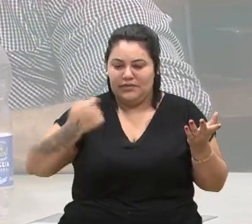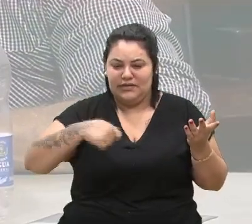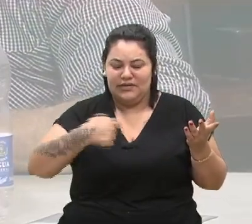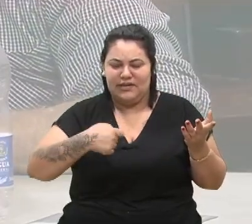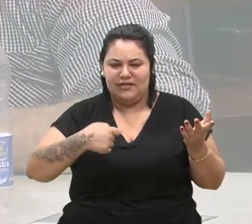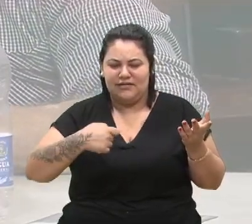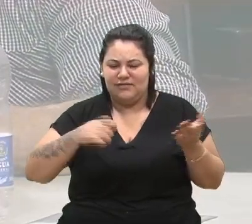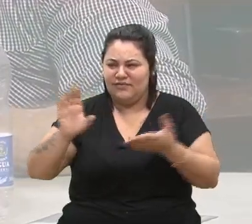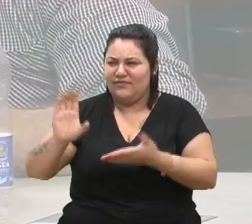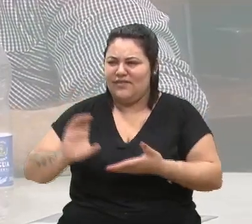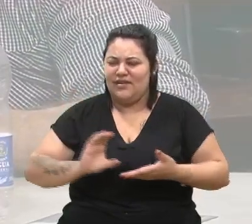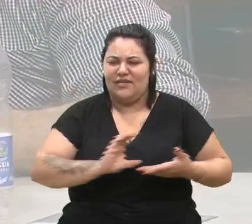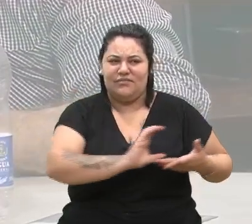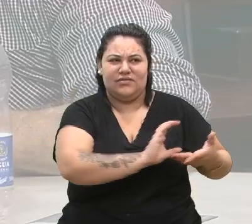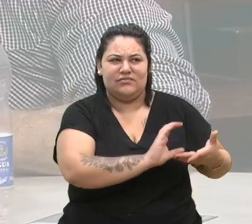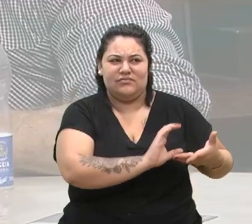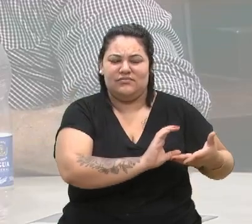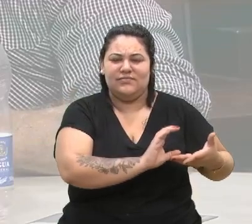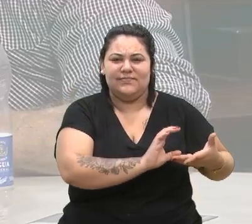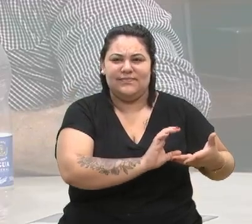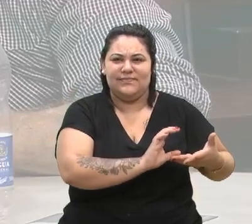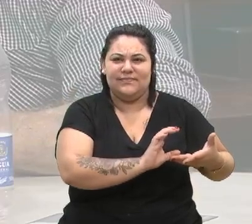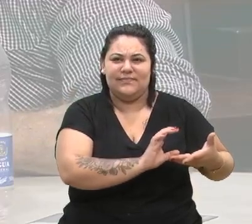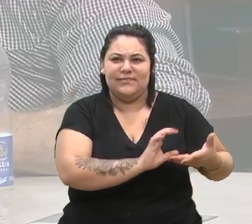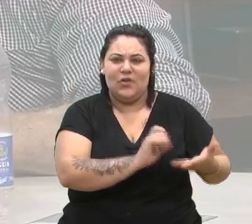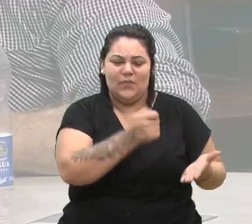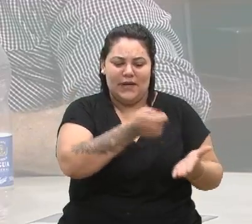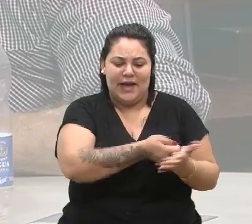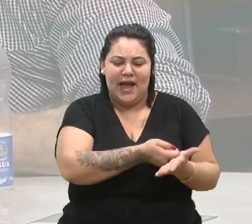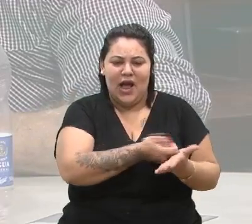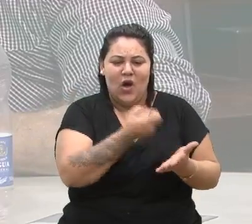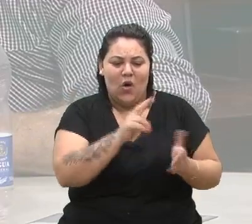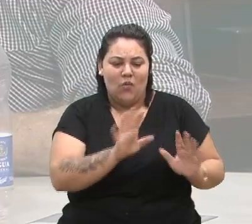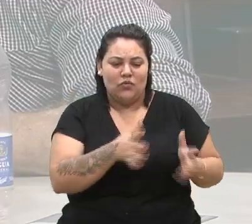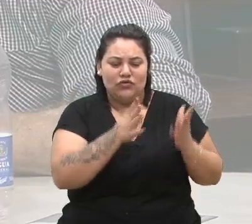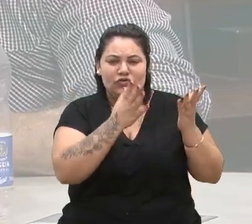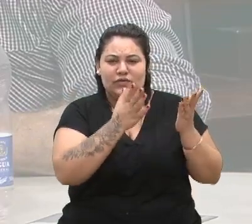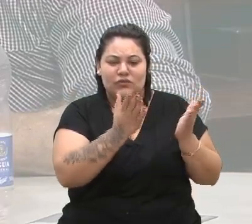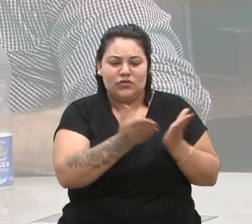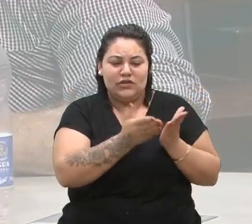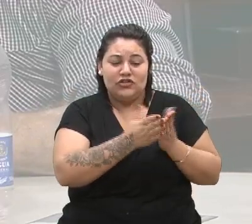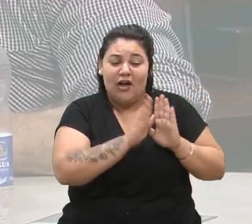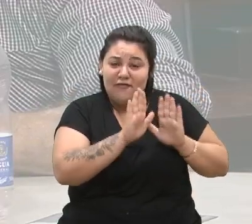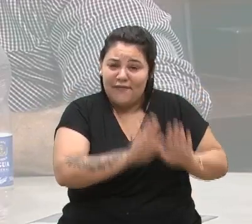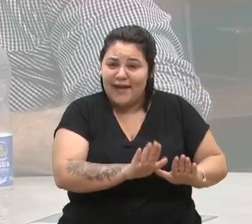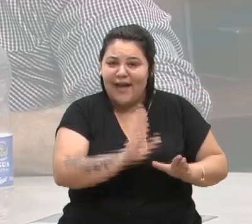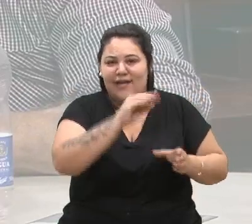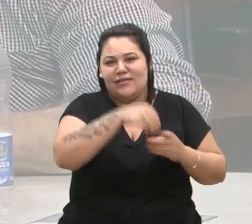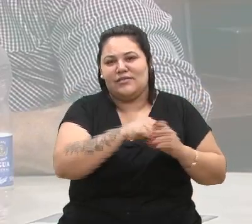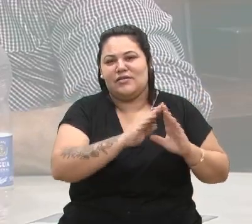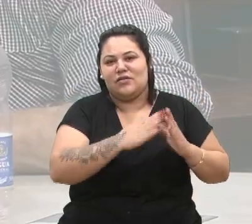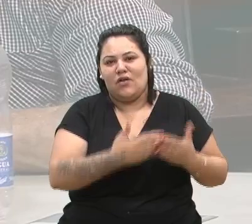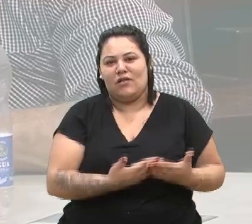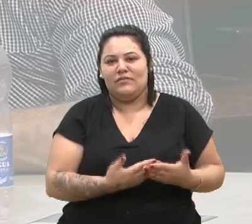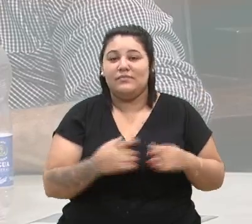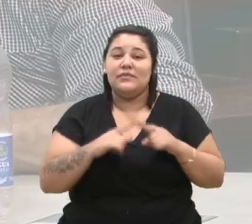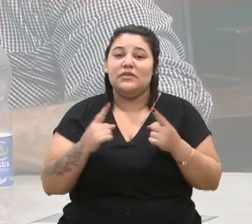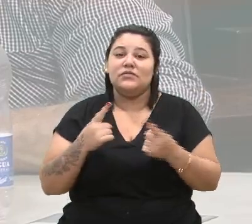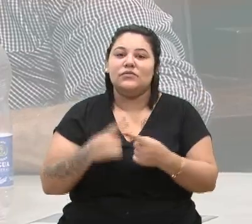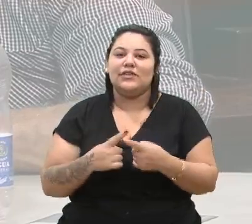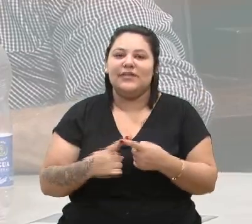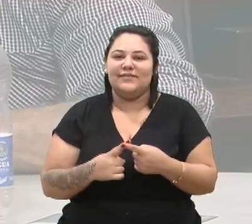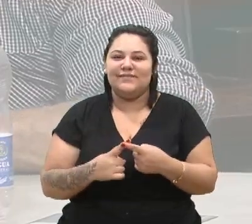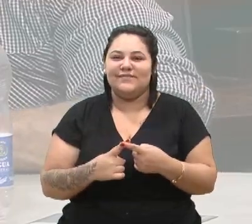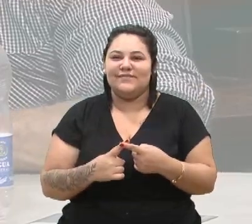para, né, obrigar ou incentivar os estudantes a poder permanecer na escola. Mas por que isso? Porque olha o